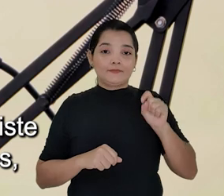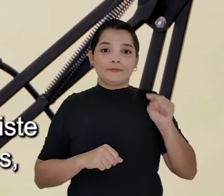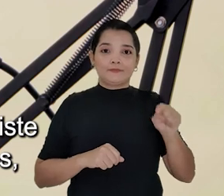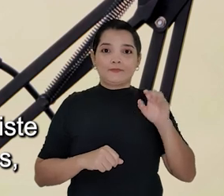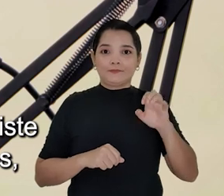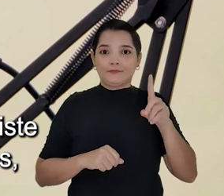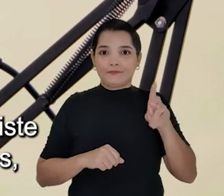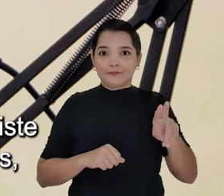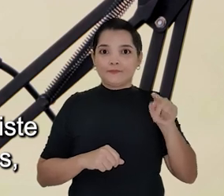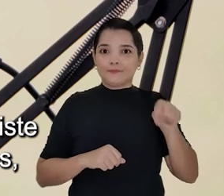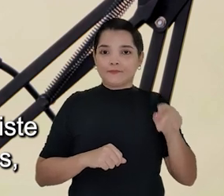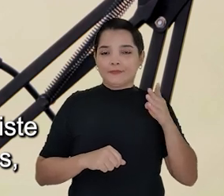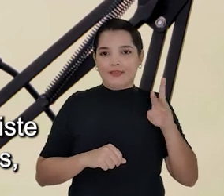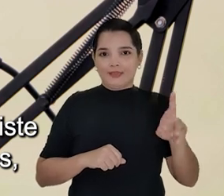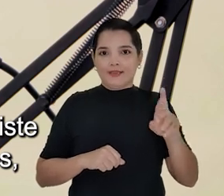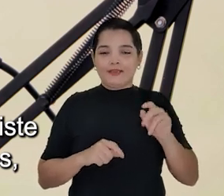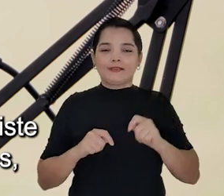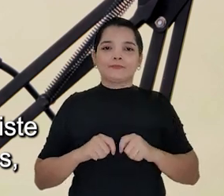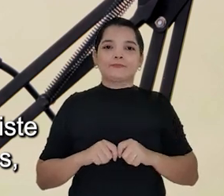www.ifs.edu.br